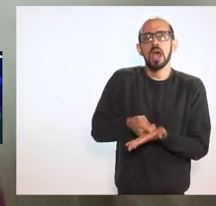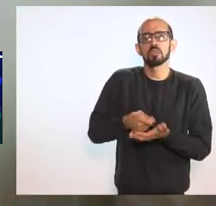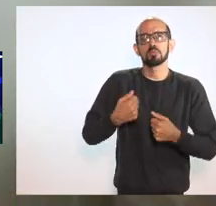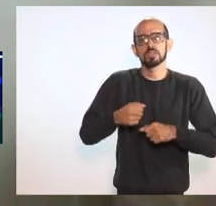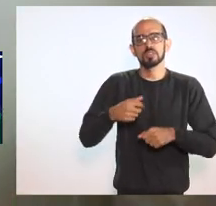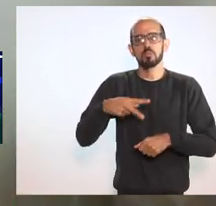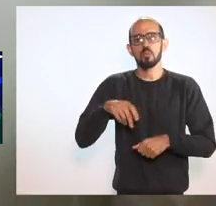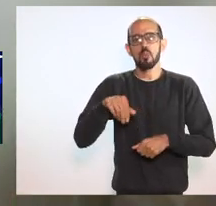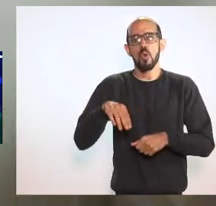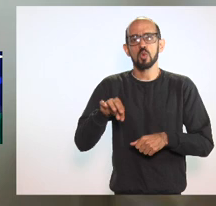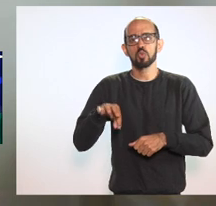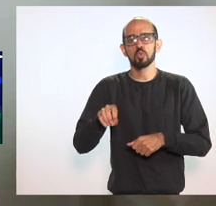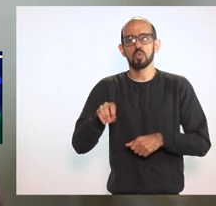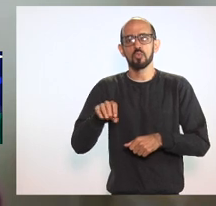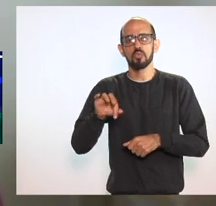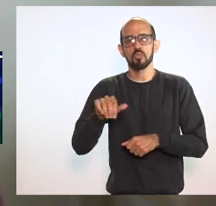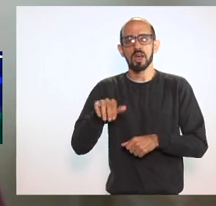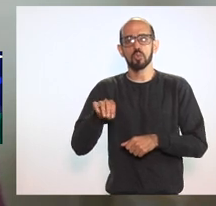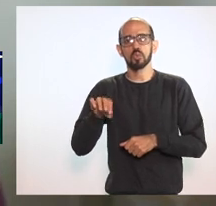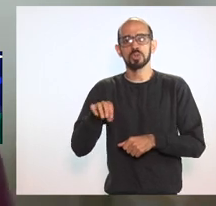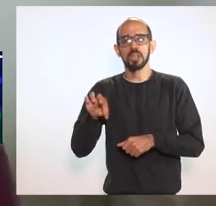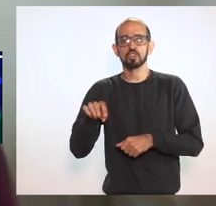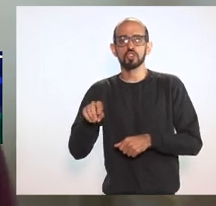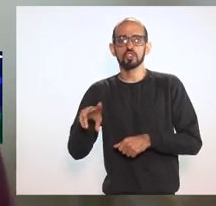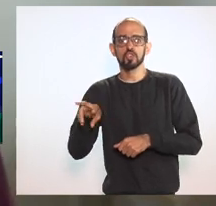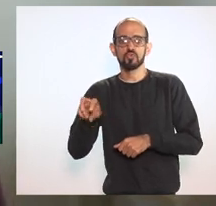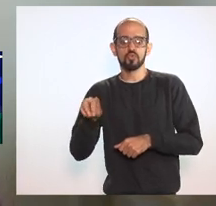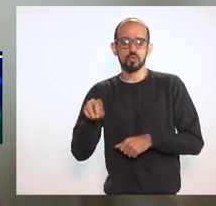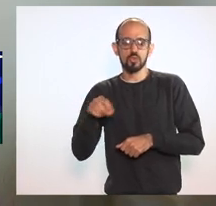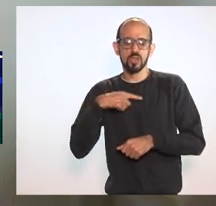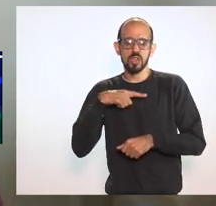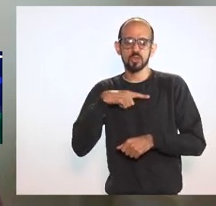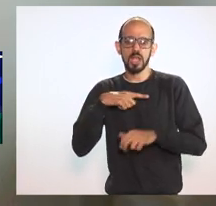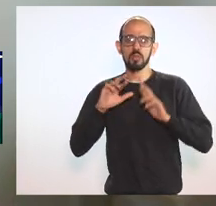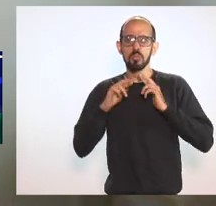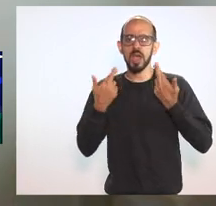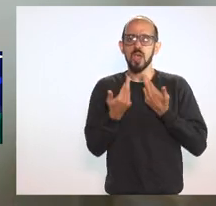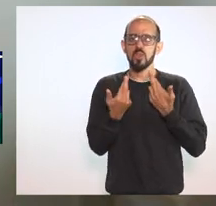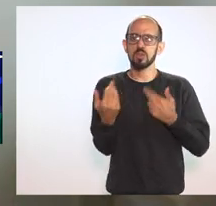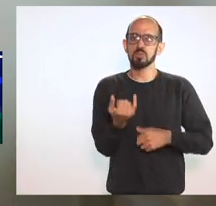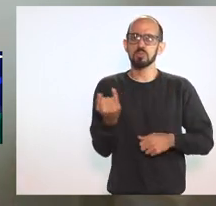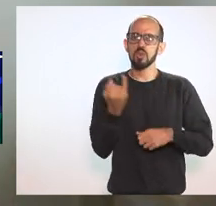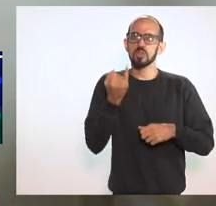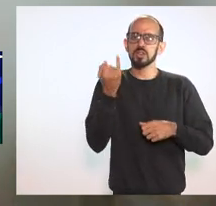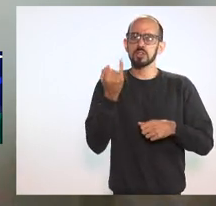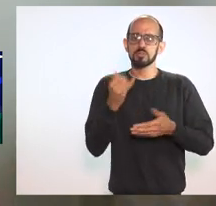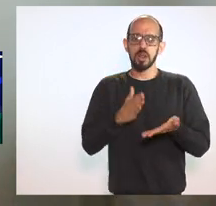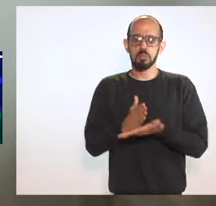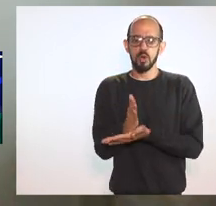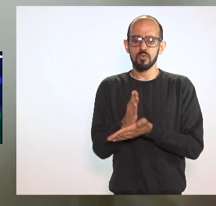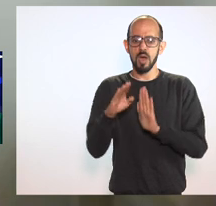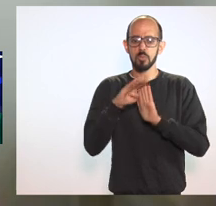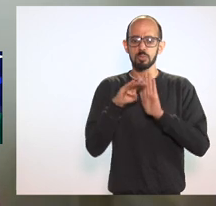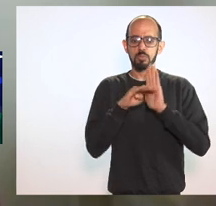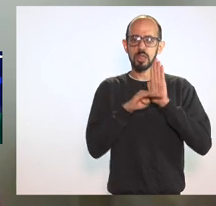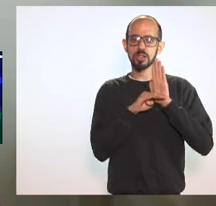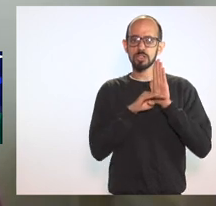Eu por exemplo tem uma reunião importantíssima vai aprovar o plano trabalho